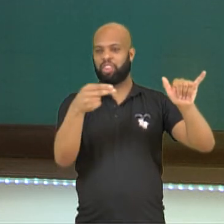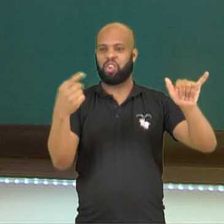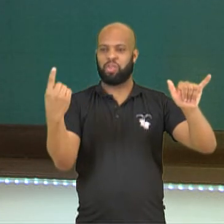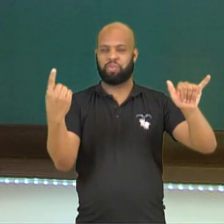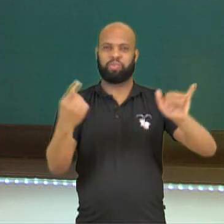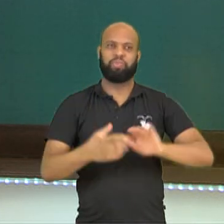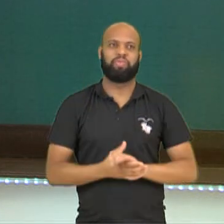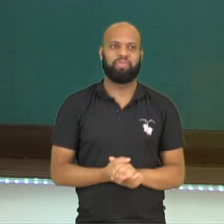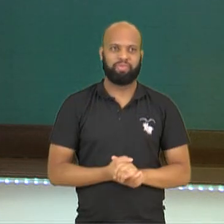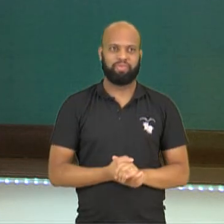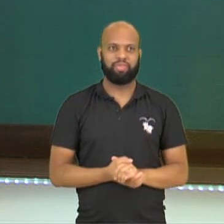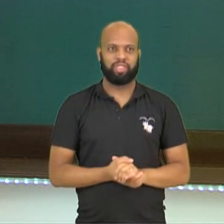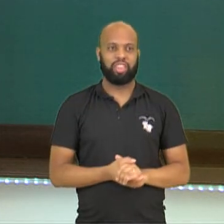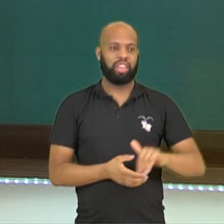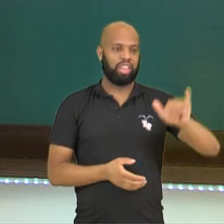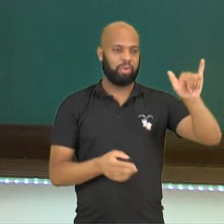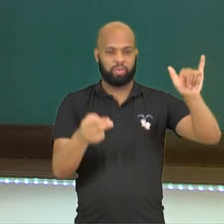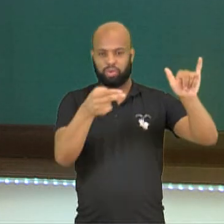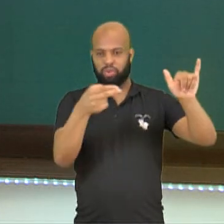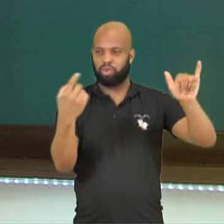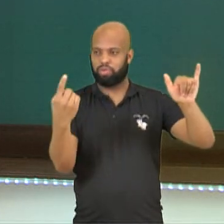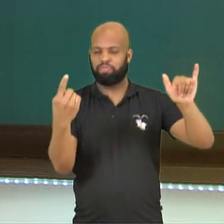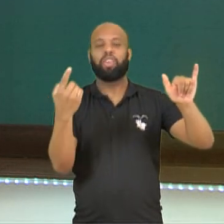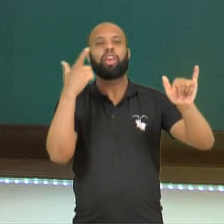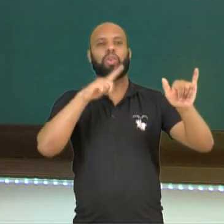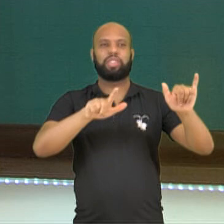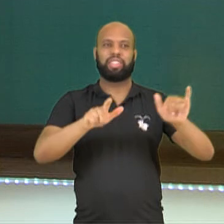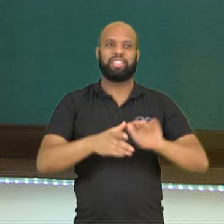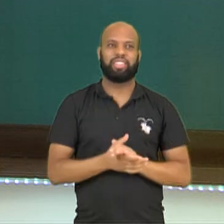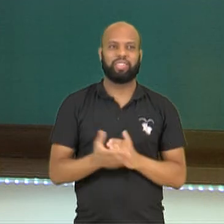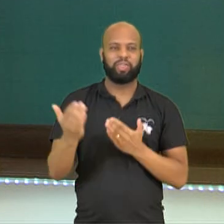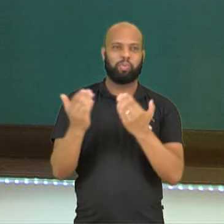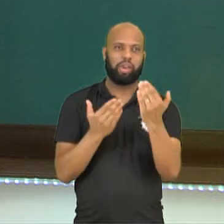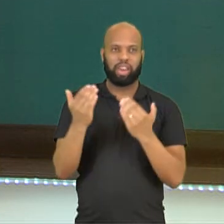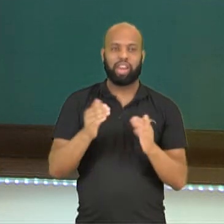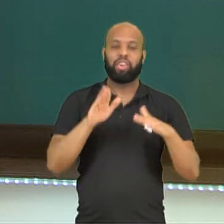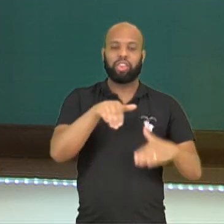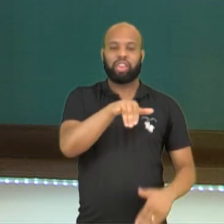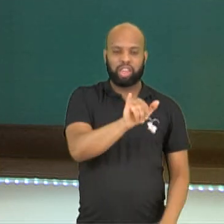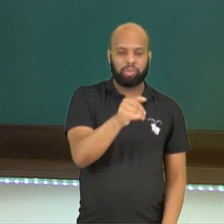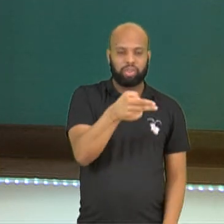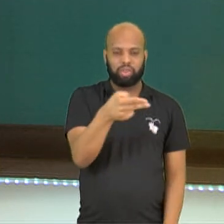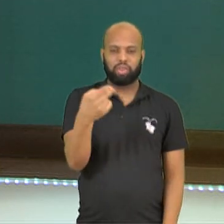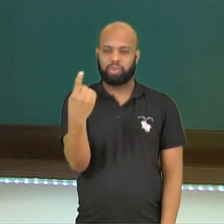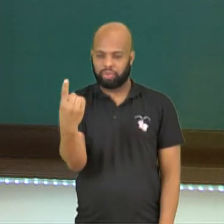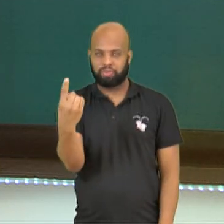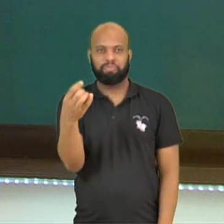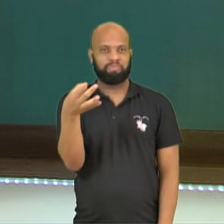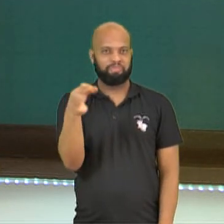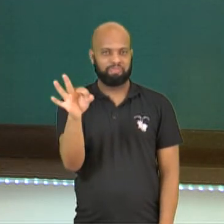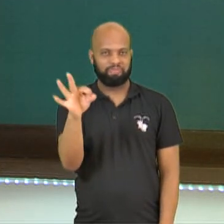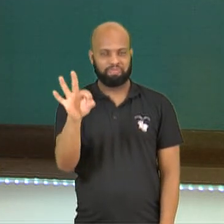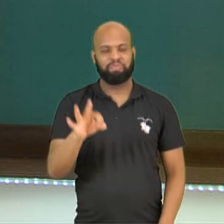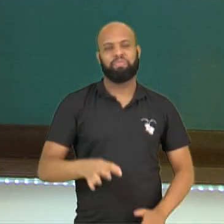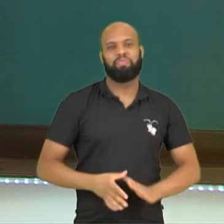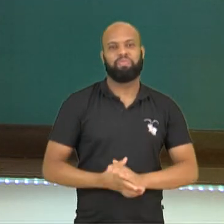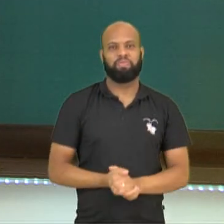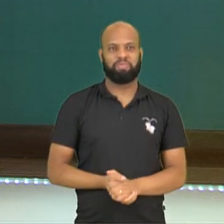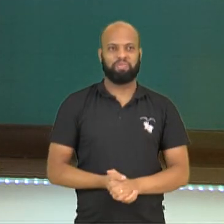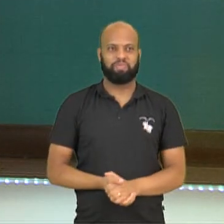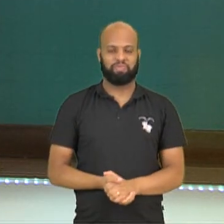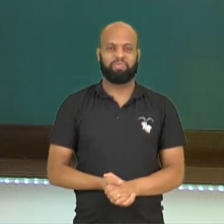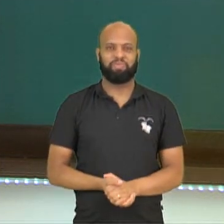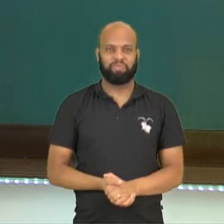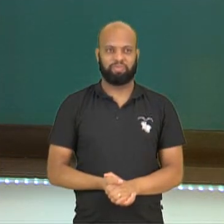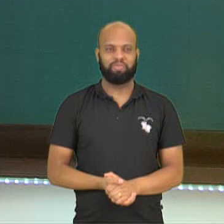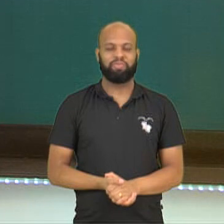ok? Para ser igual, ó. Exatamente, nós estamos comparando, tem que ser igualzinho. Então, nesse caso, o y tem que ser igual a